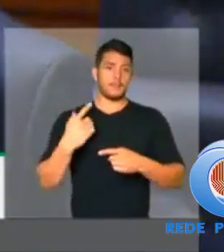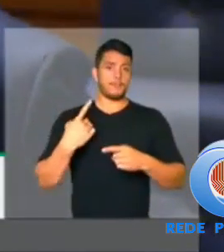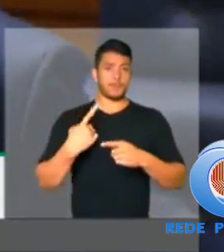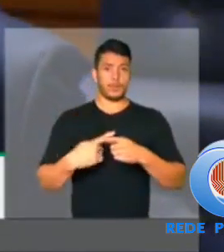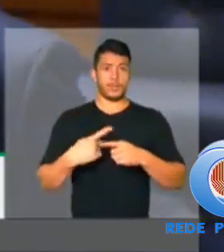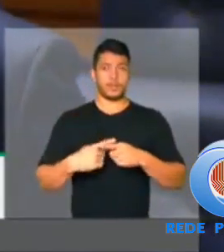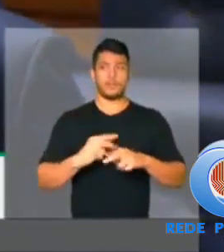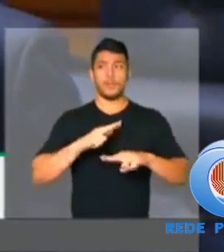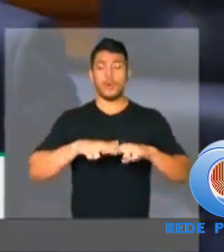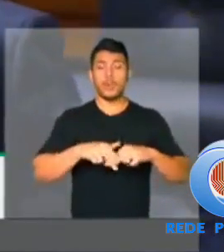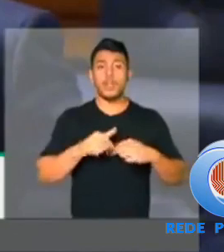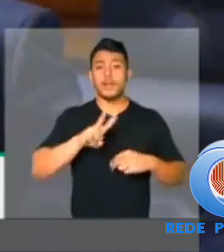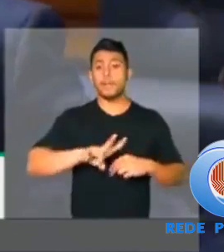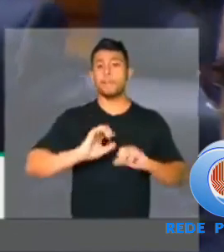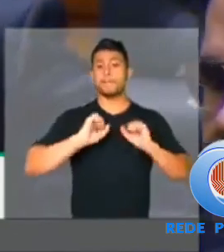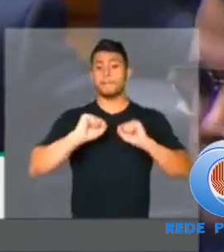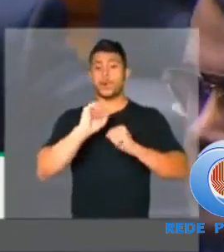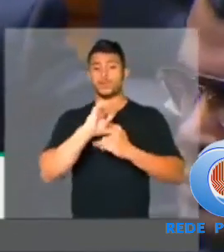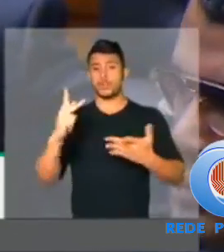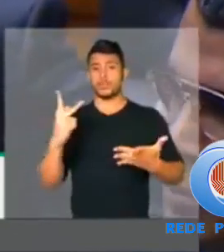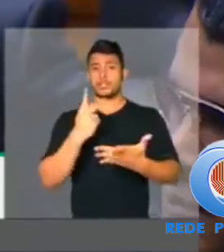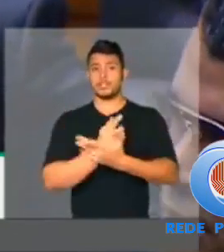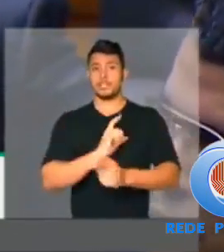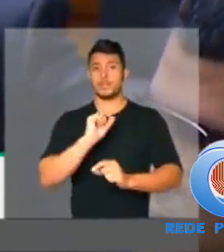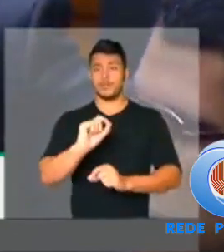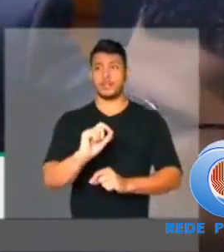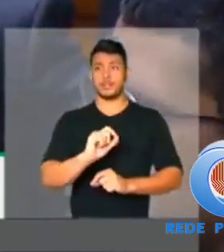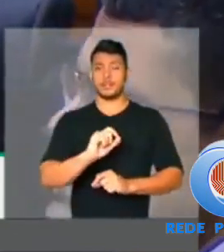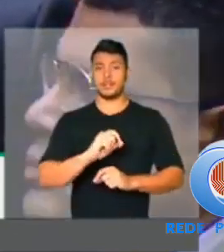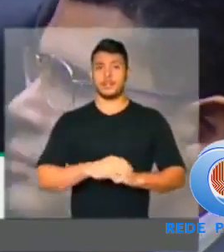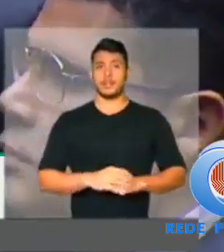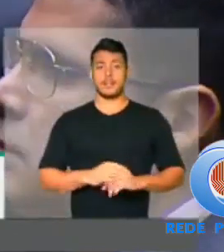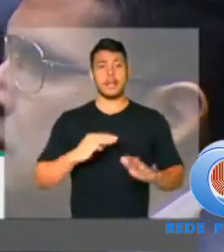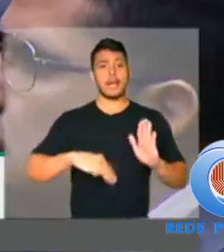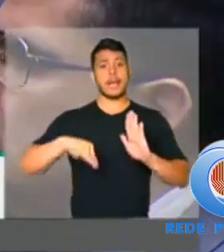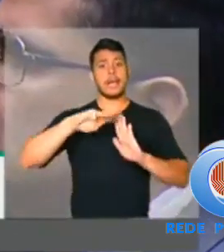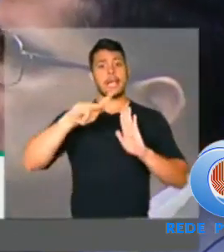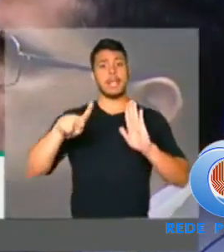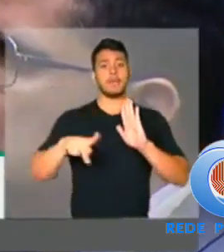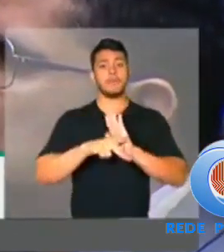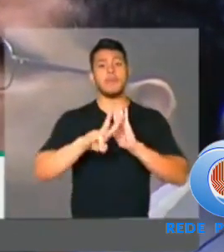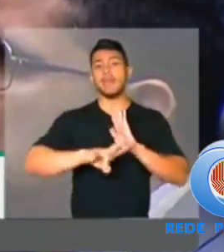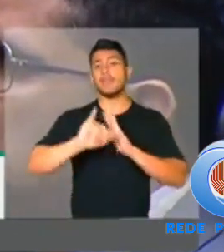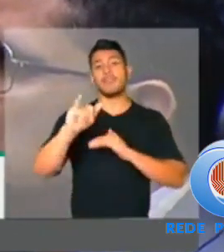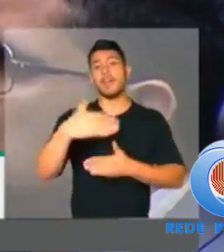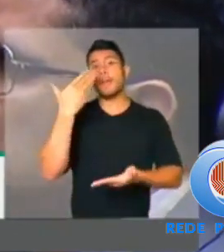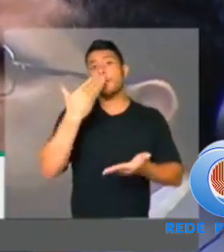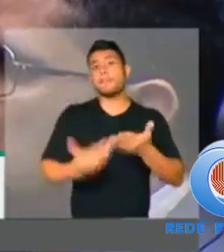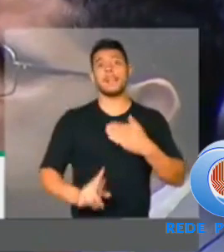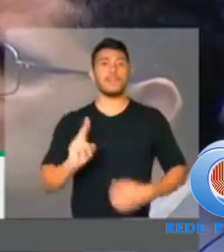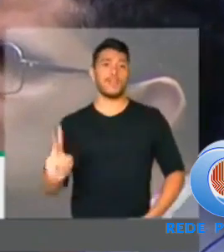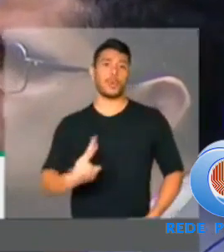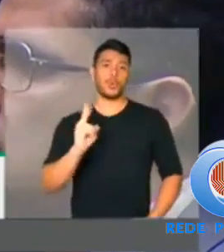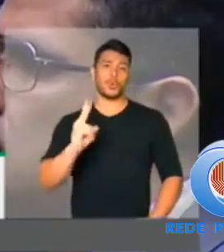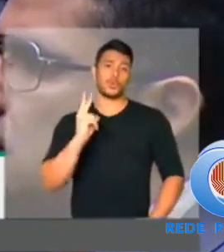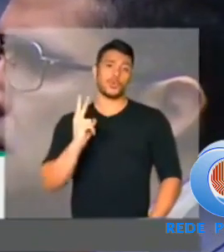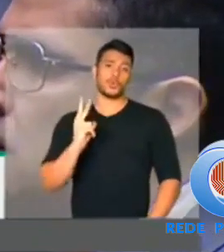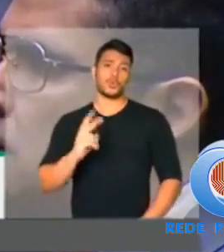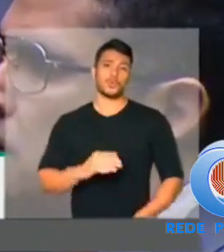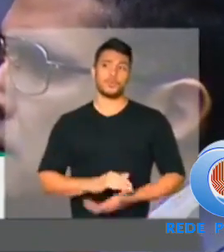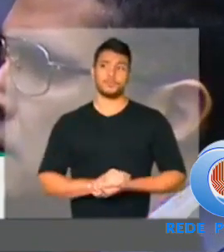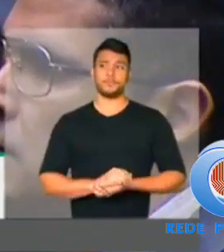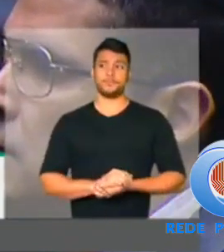nós corremos o risco muito grande de que essa medida provisória possa caducar, senhor presidente. E